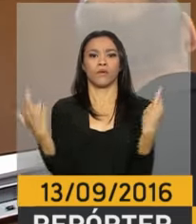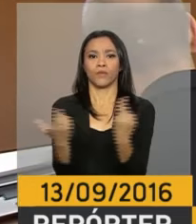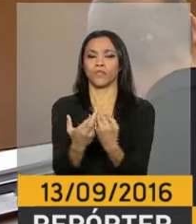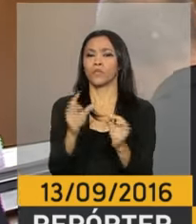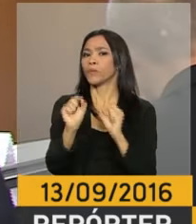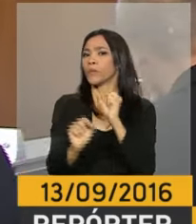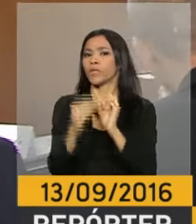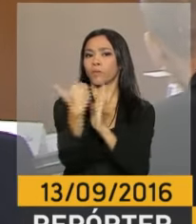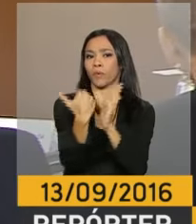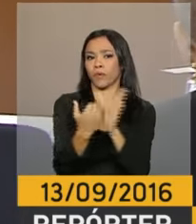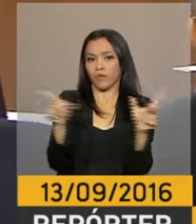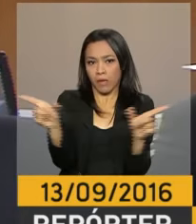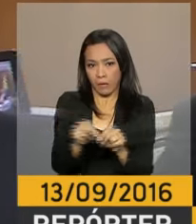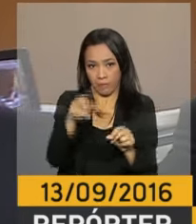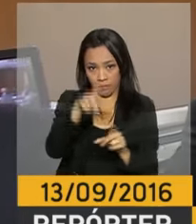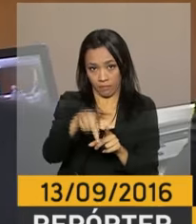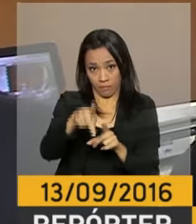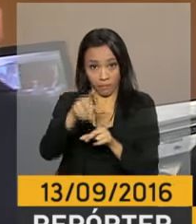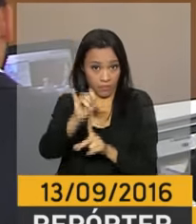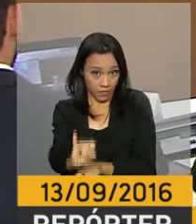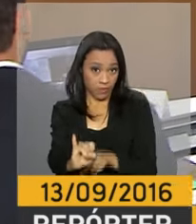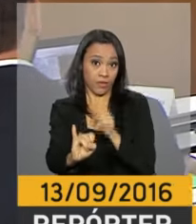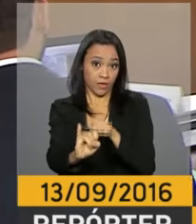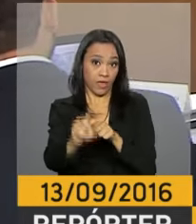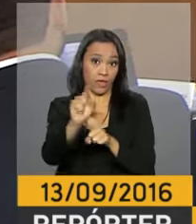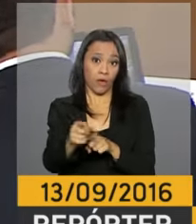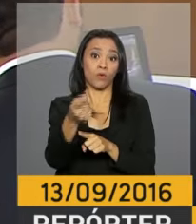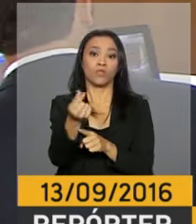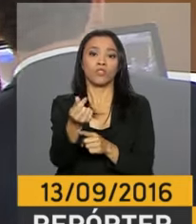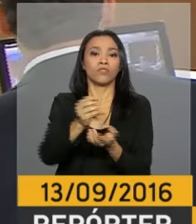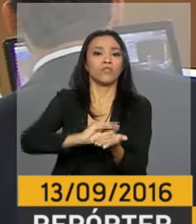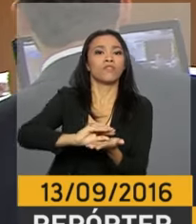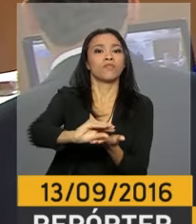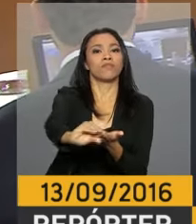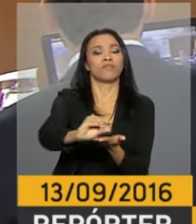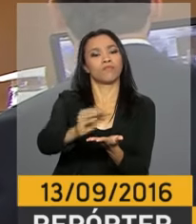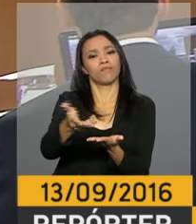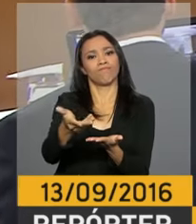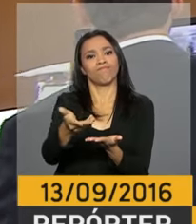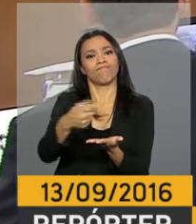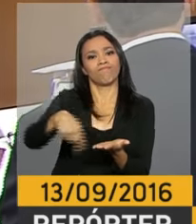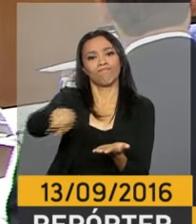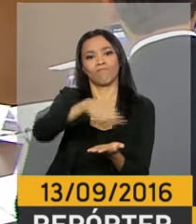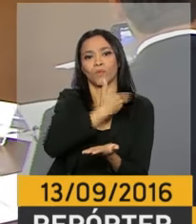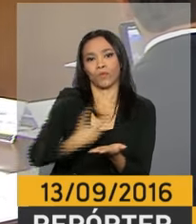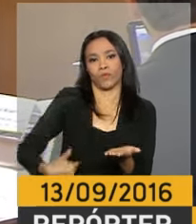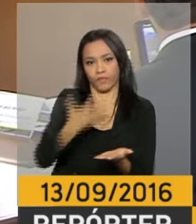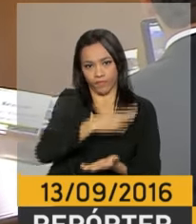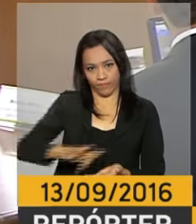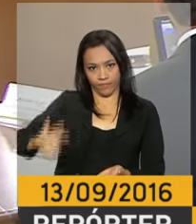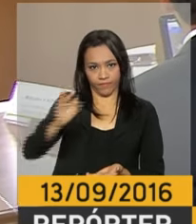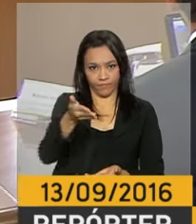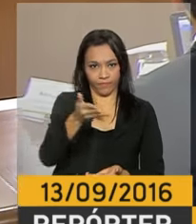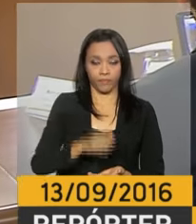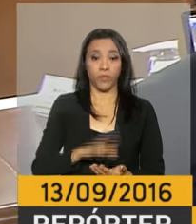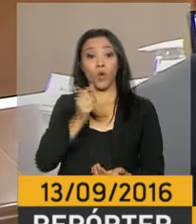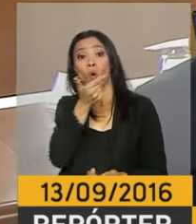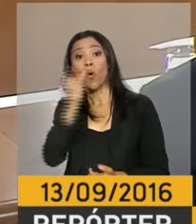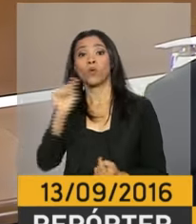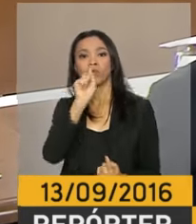programa de parcerias de investimentos do governo federal o PPI outro